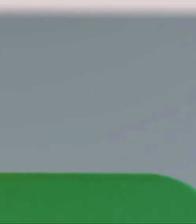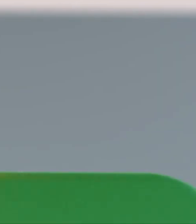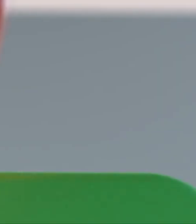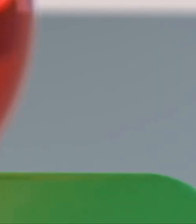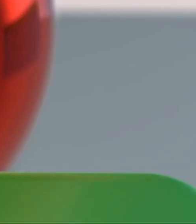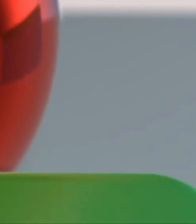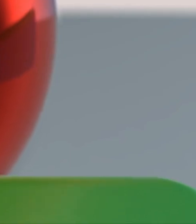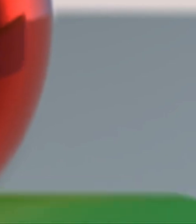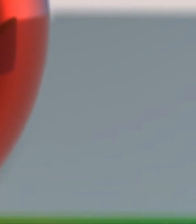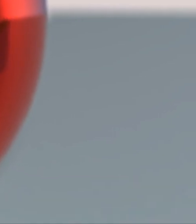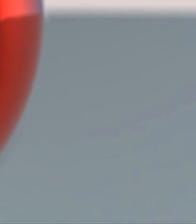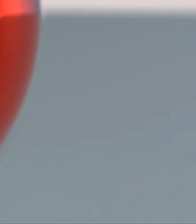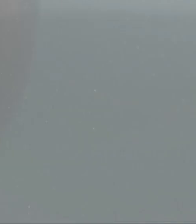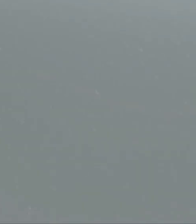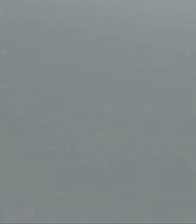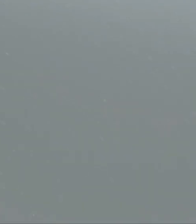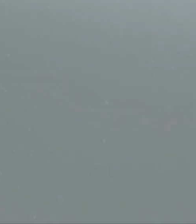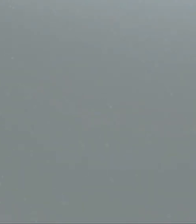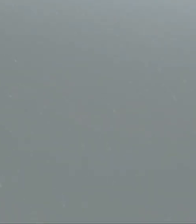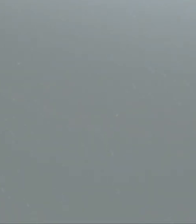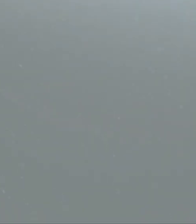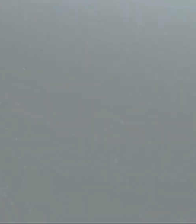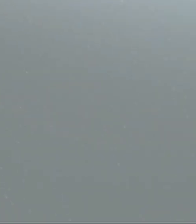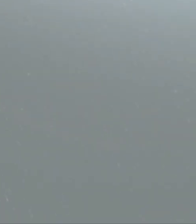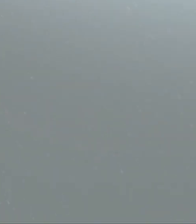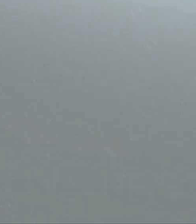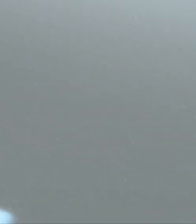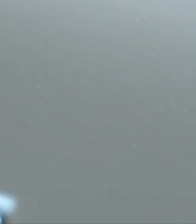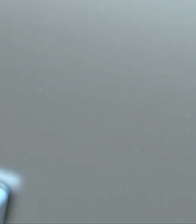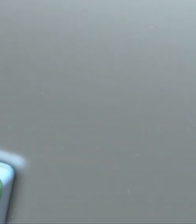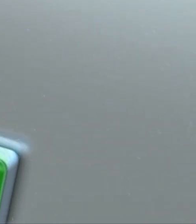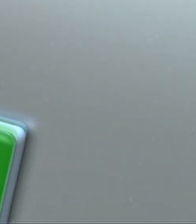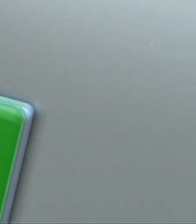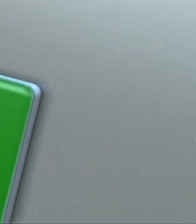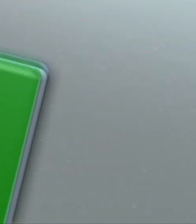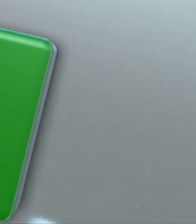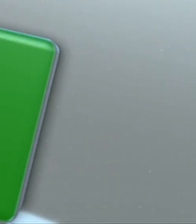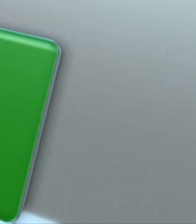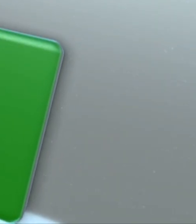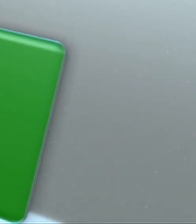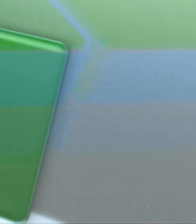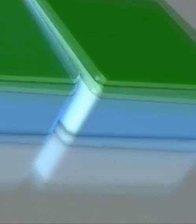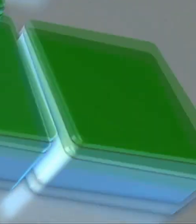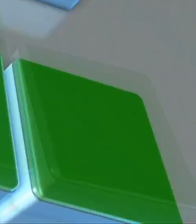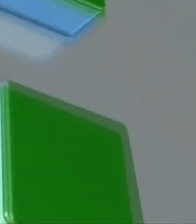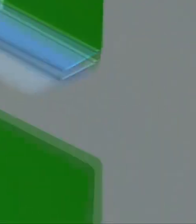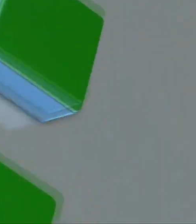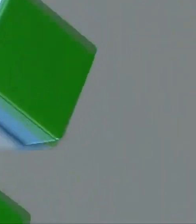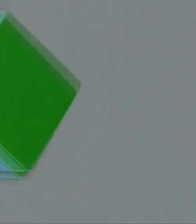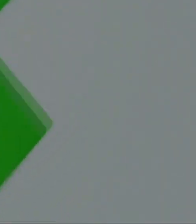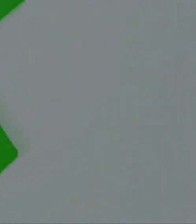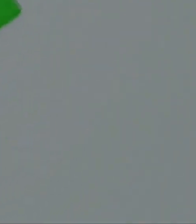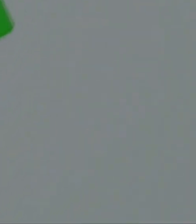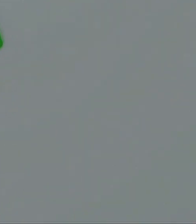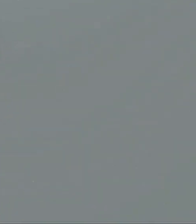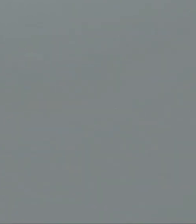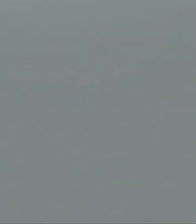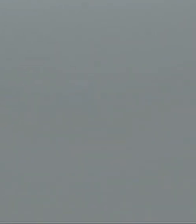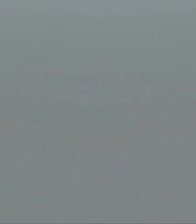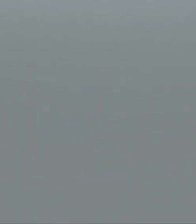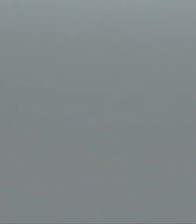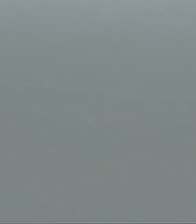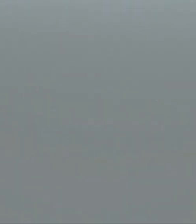estruturados para trabalhar com a criança, principalmente as crianças que têm dificuldade, de aprendizagem, ou tem transtorno de aprendizagem. Nós